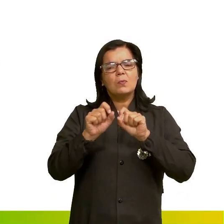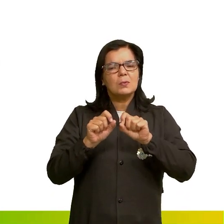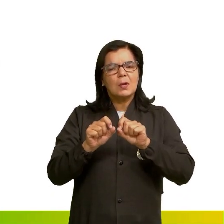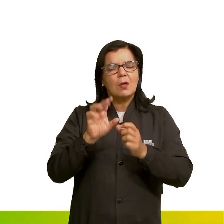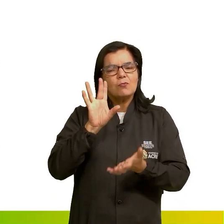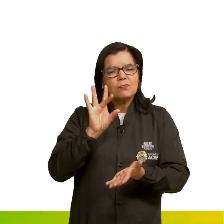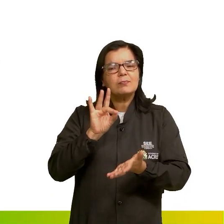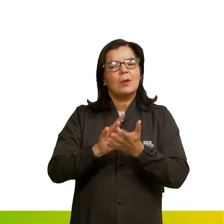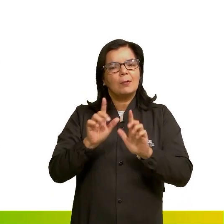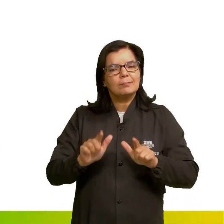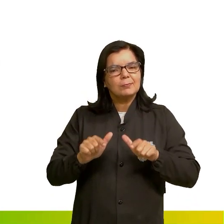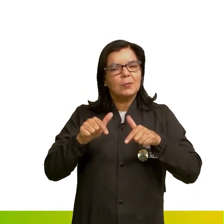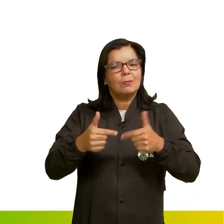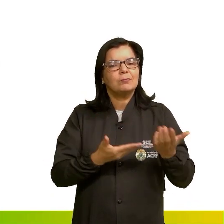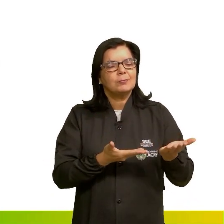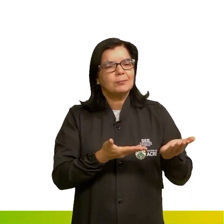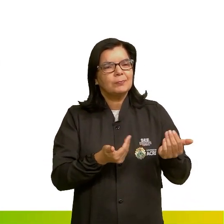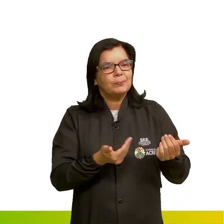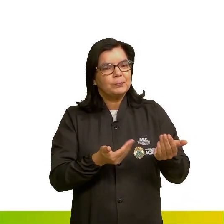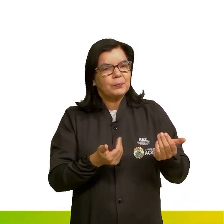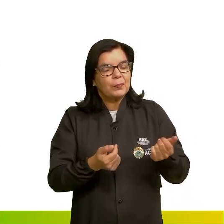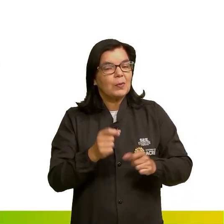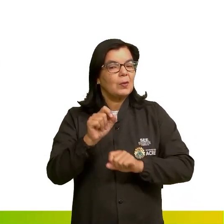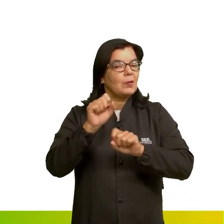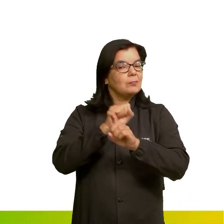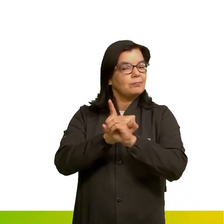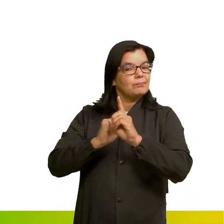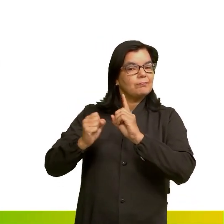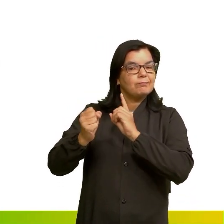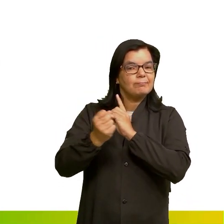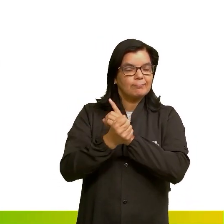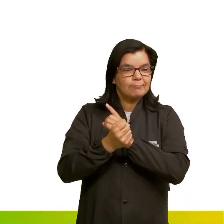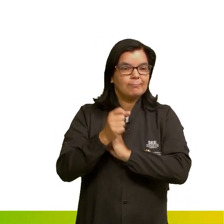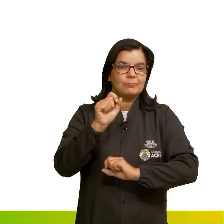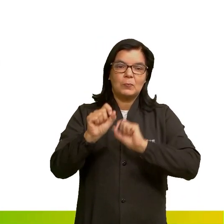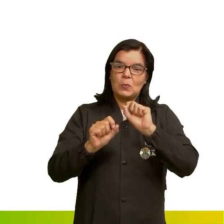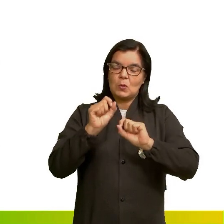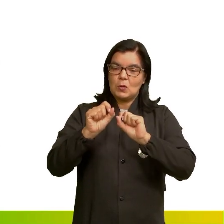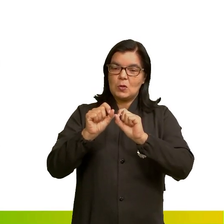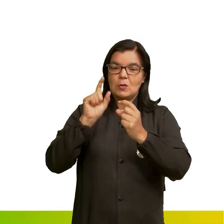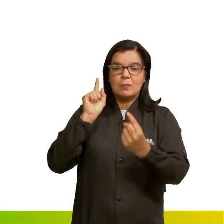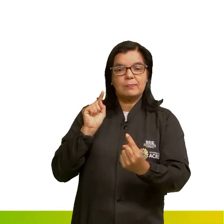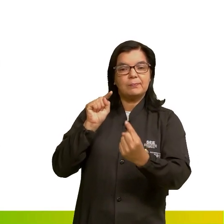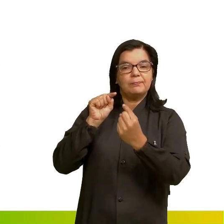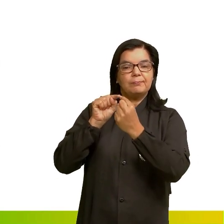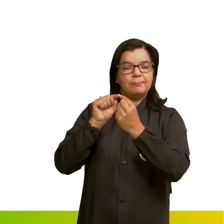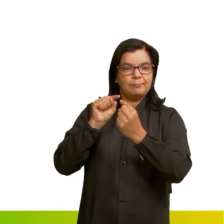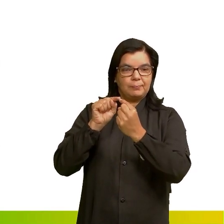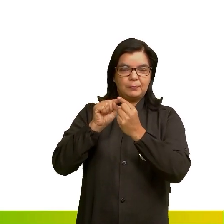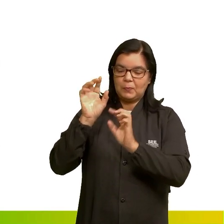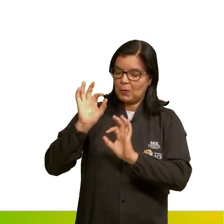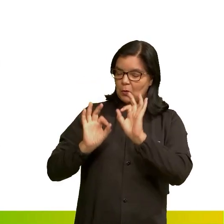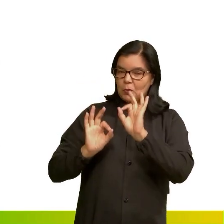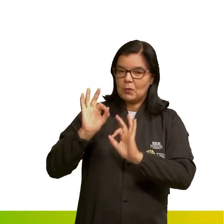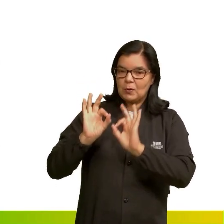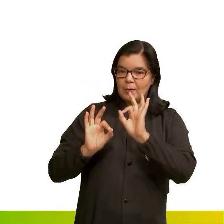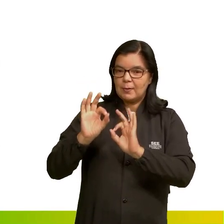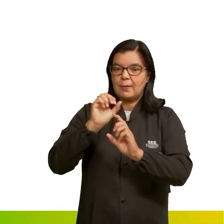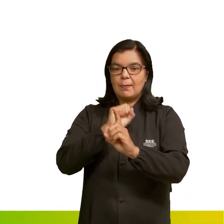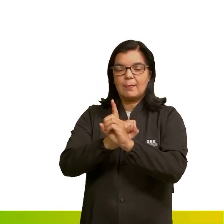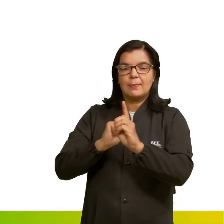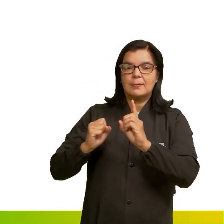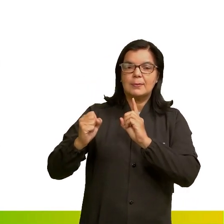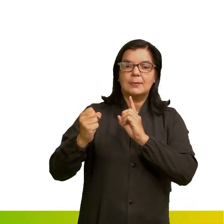movimento social? Um movimento social, ele acaba correspondendo a uma organização da